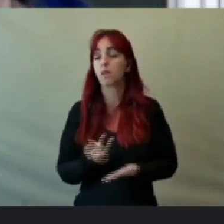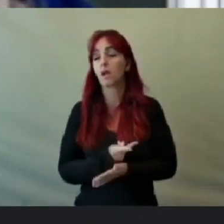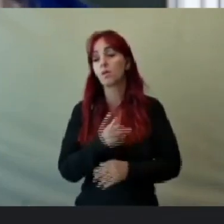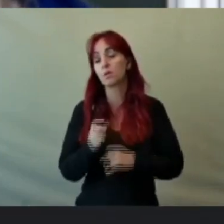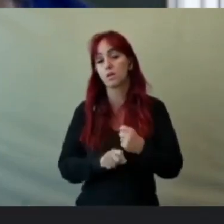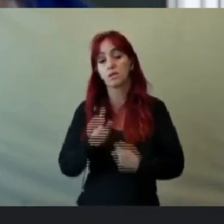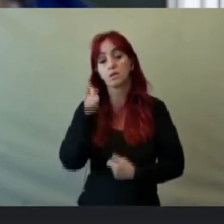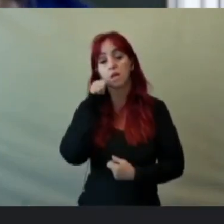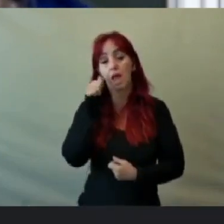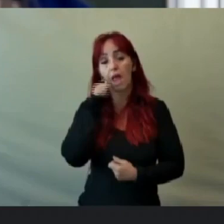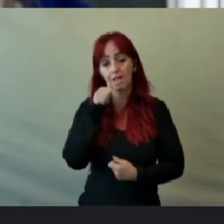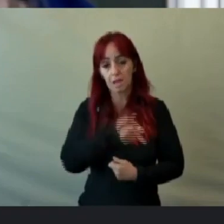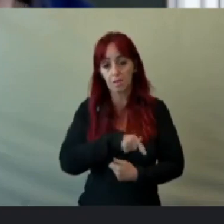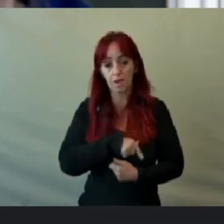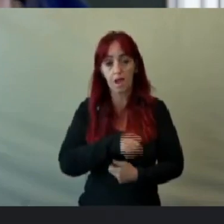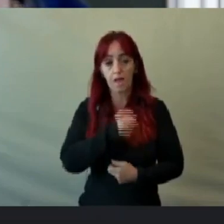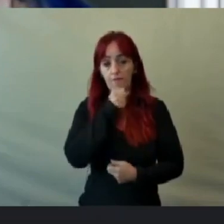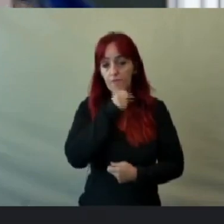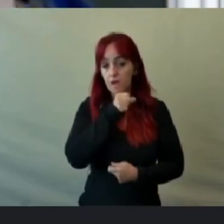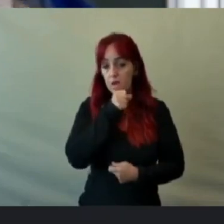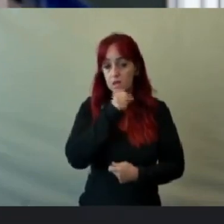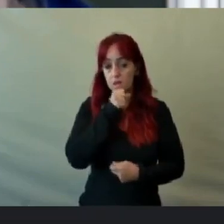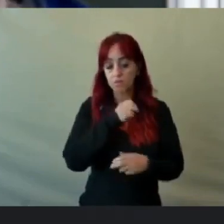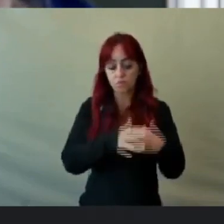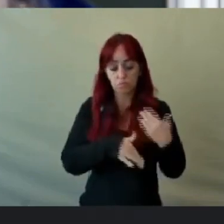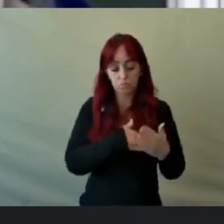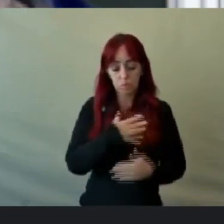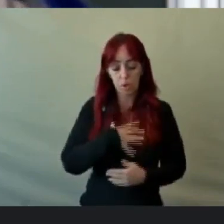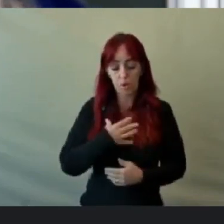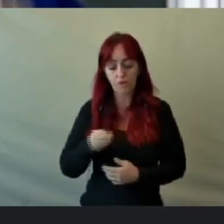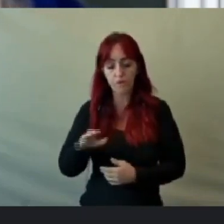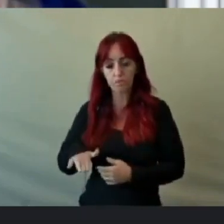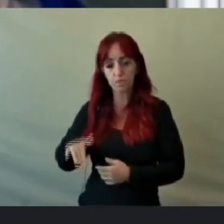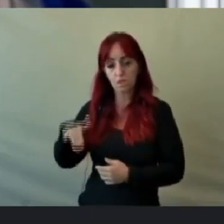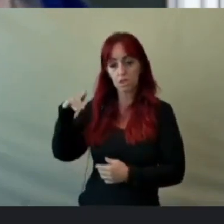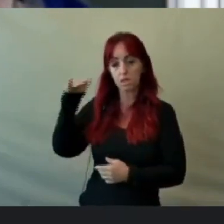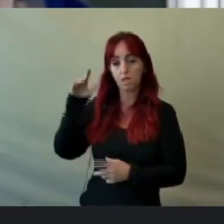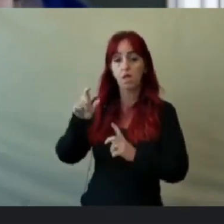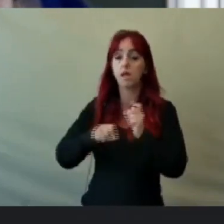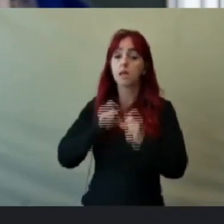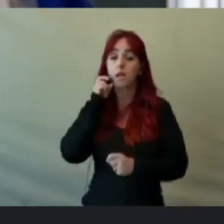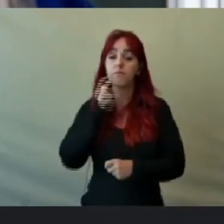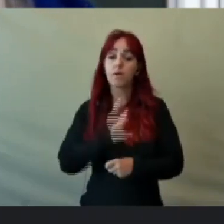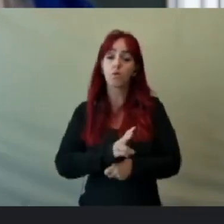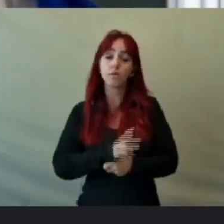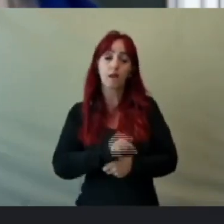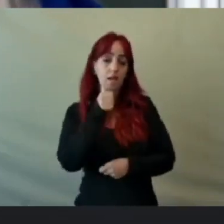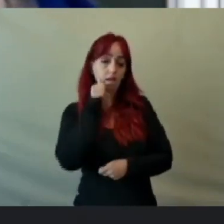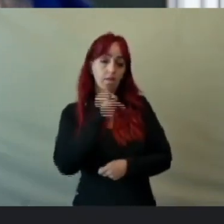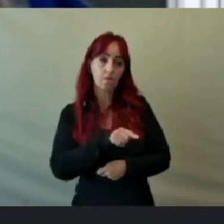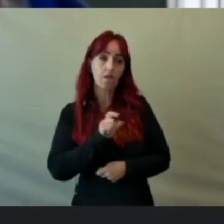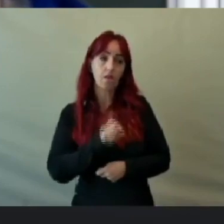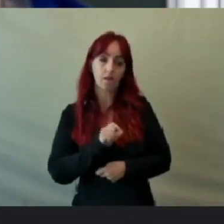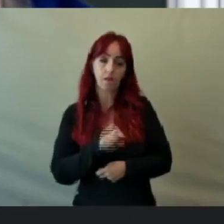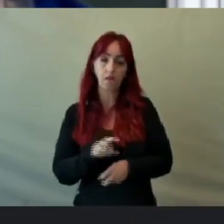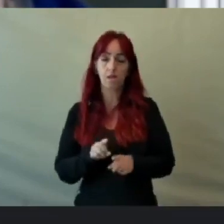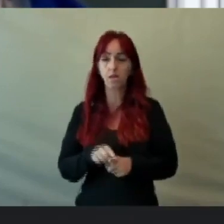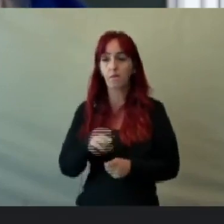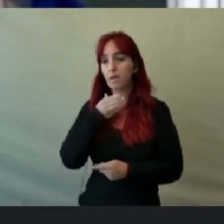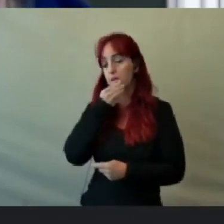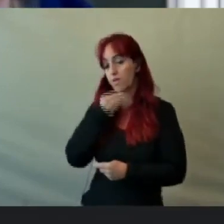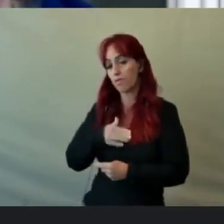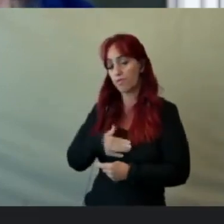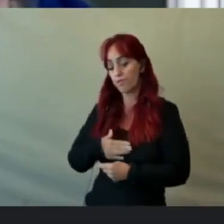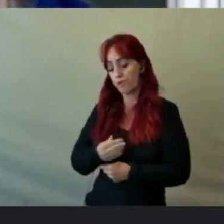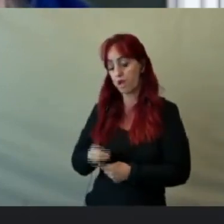cresceram e quem vai cuidar dessa mulher ou desses homens que envelheceram então o senhor trouxe o exemplo